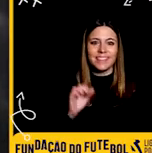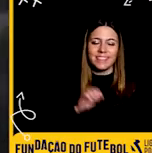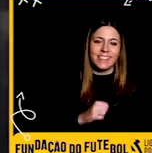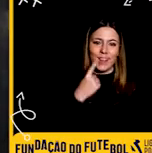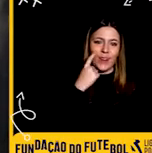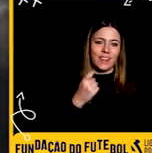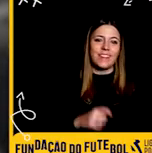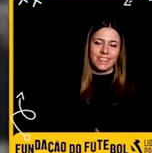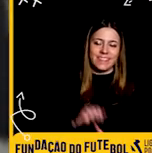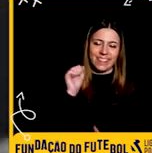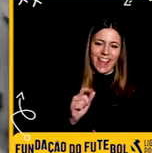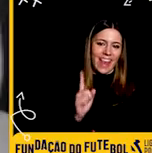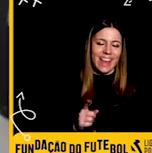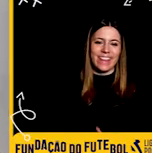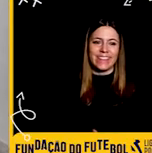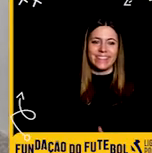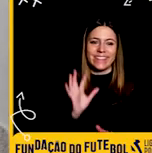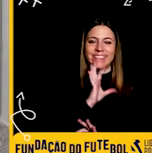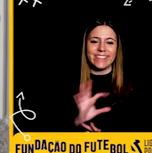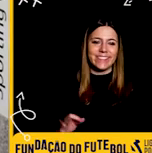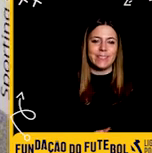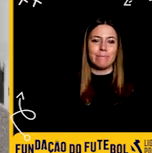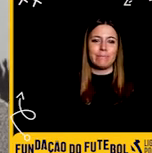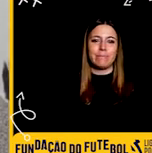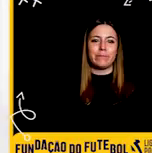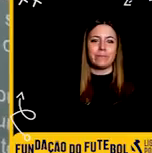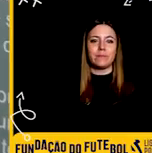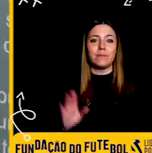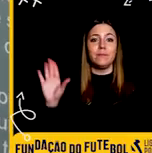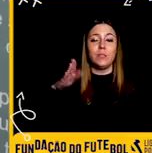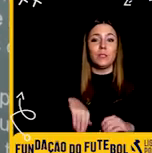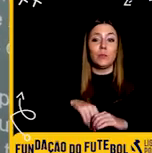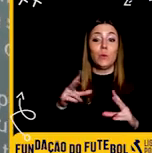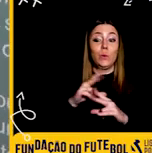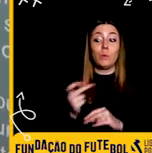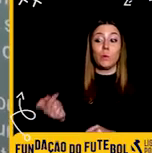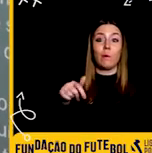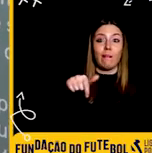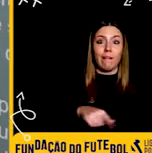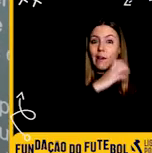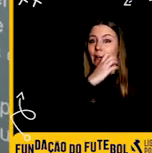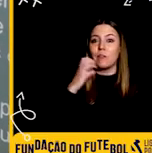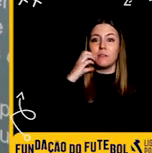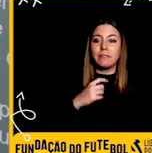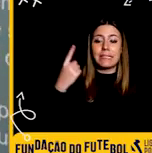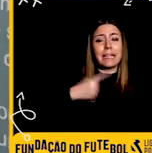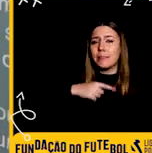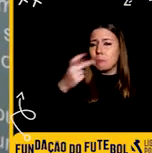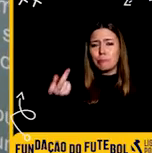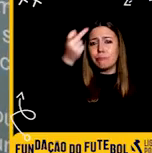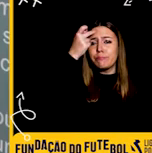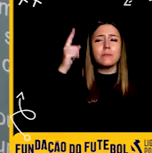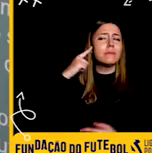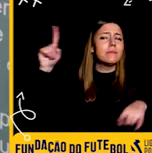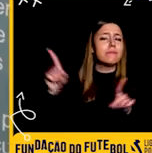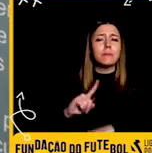é sério? Nota-se logo pela qualidade. Espetáculo. Era ele. Espetáculo. Quando um jogador novo chega aqui ao Sporting Clube da Covilhã, tem de